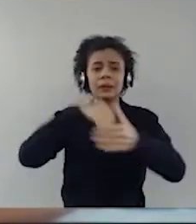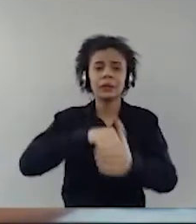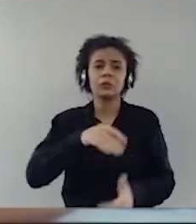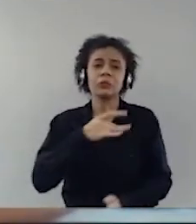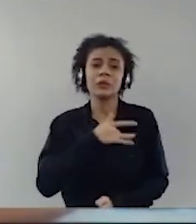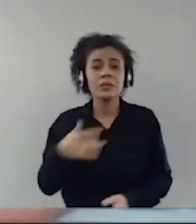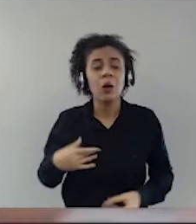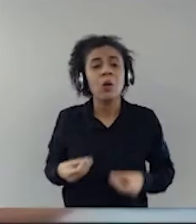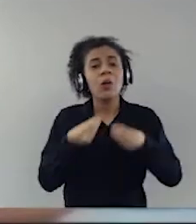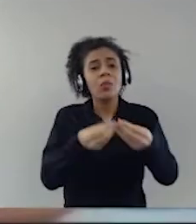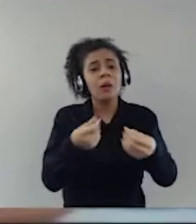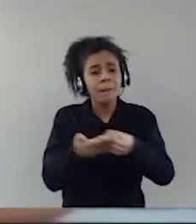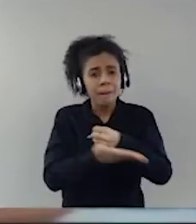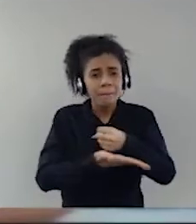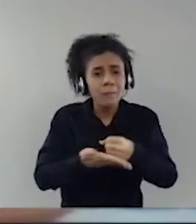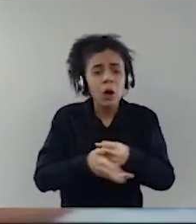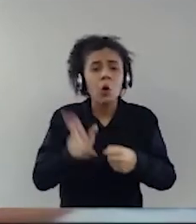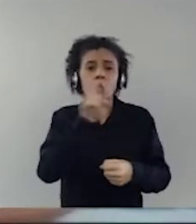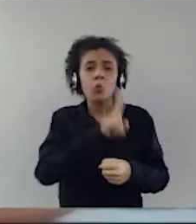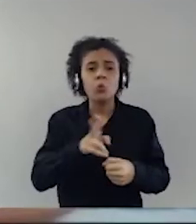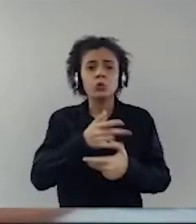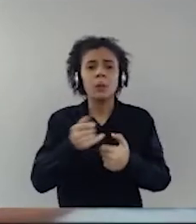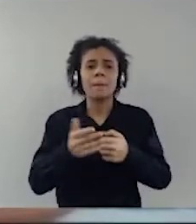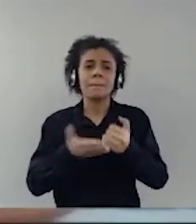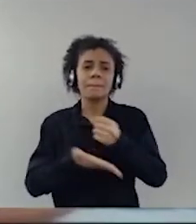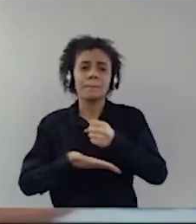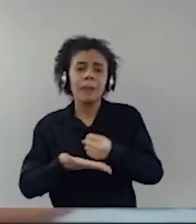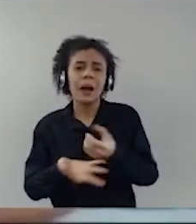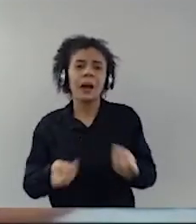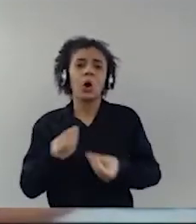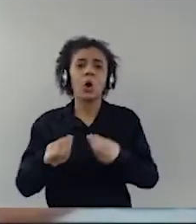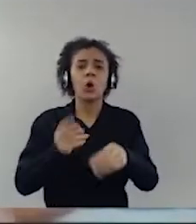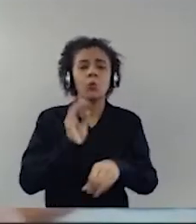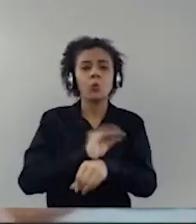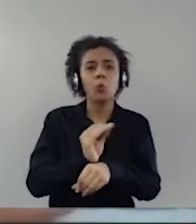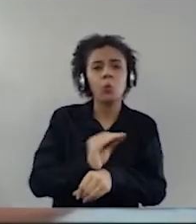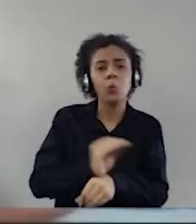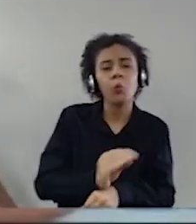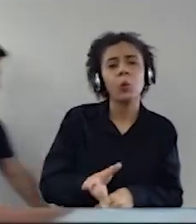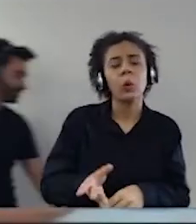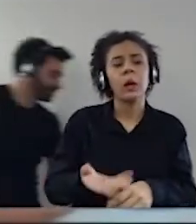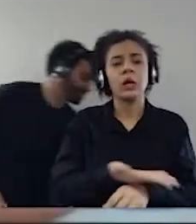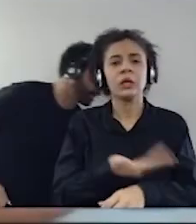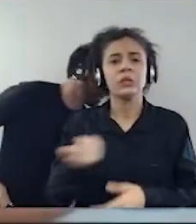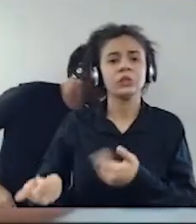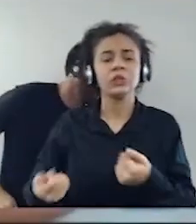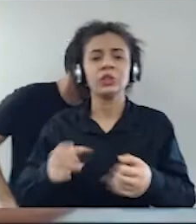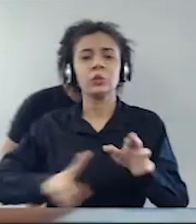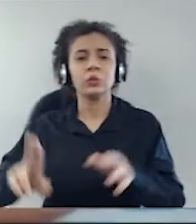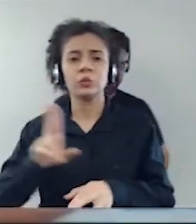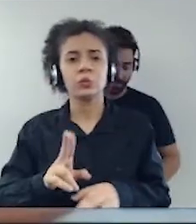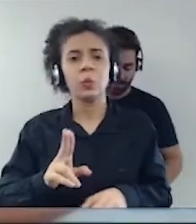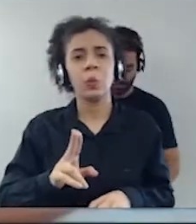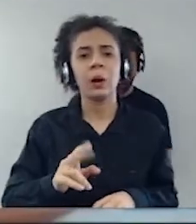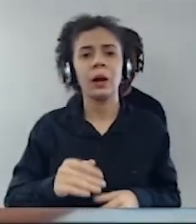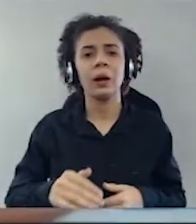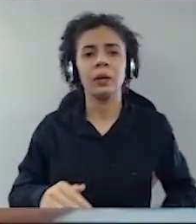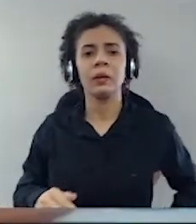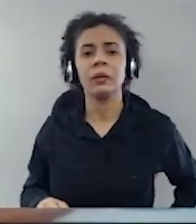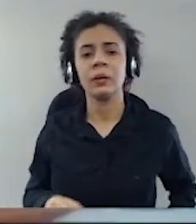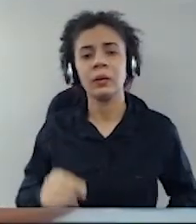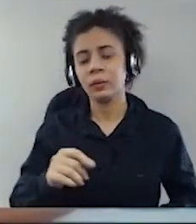do básico, do uso dos equipamentos básicos, a paramentação, a retirada da paramentação, diz que esse processo,